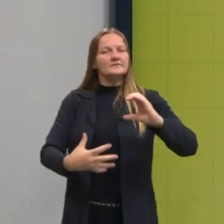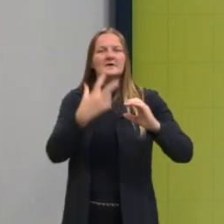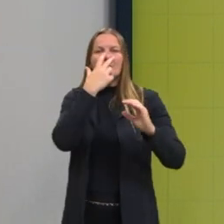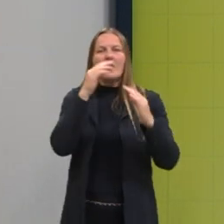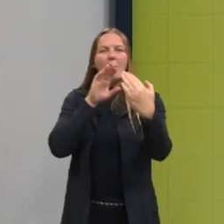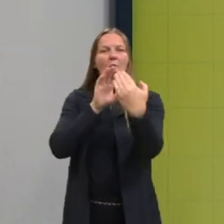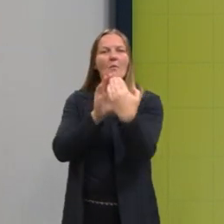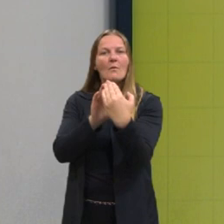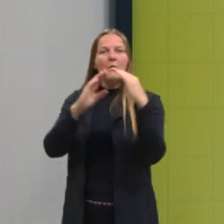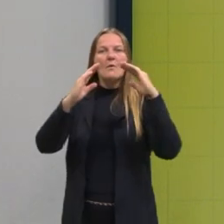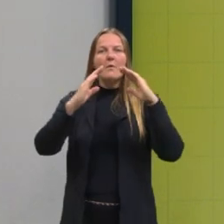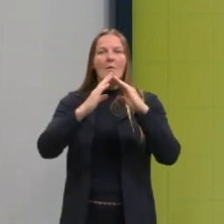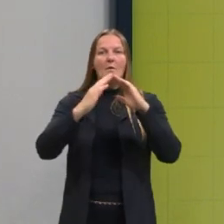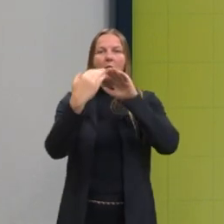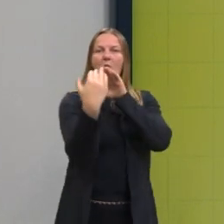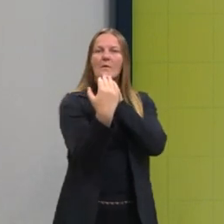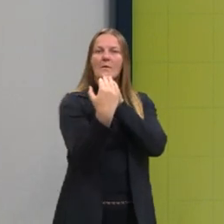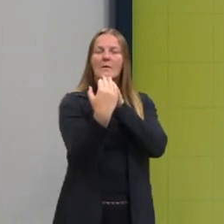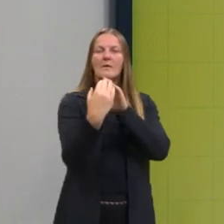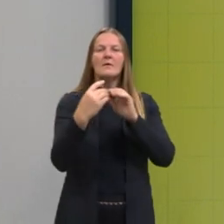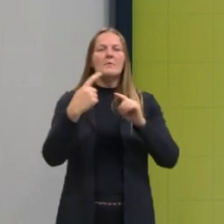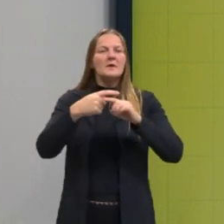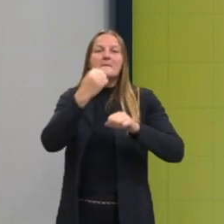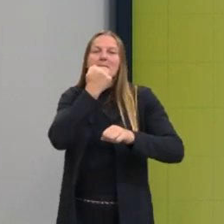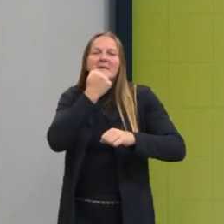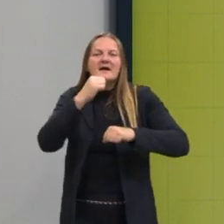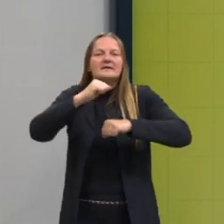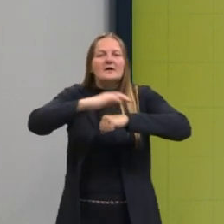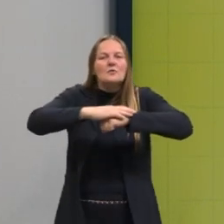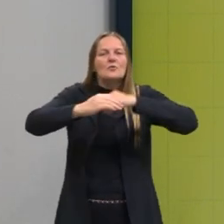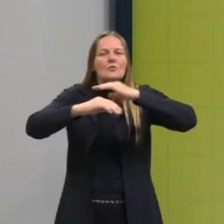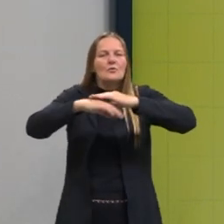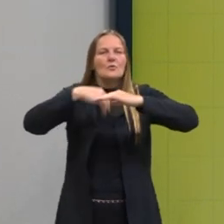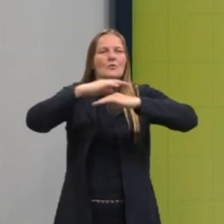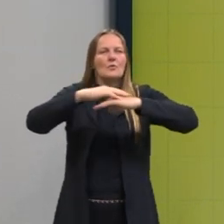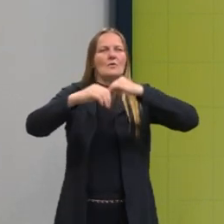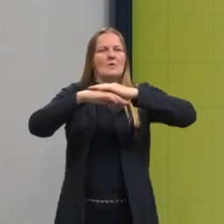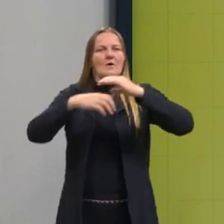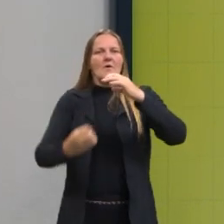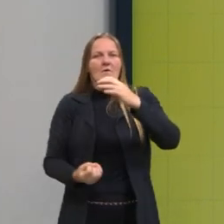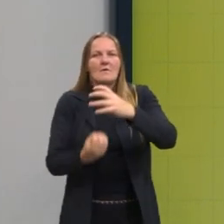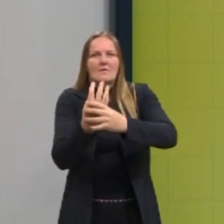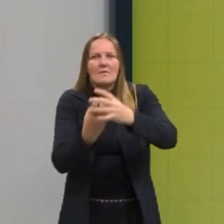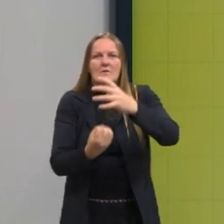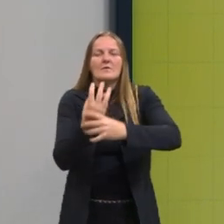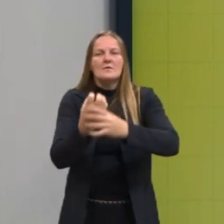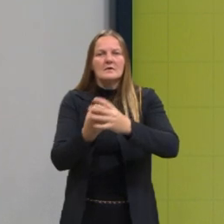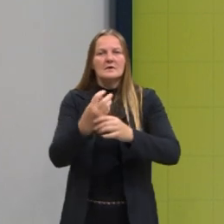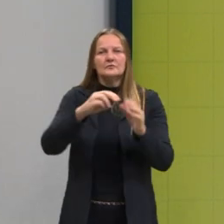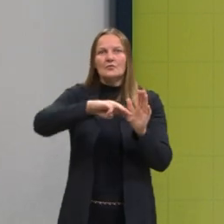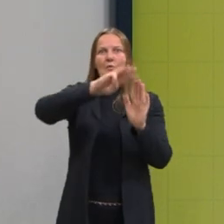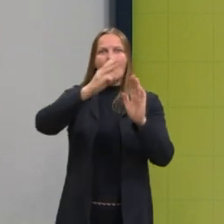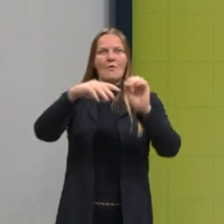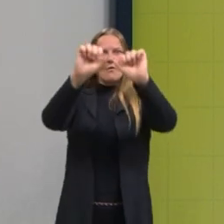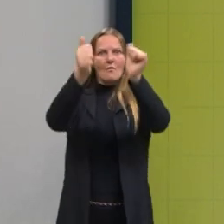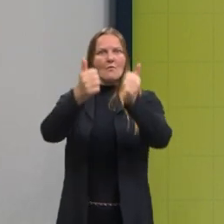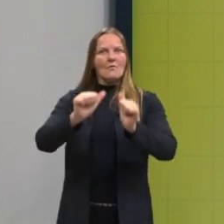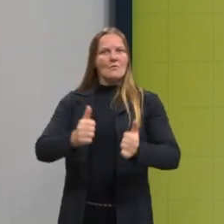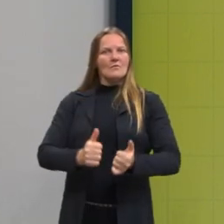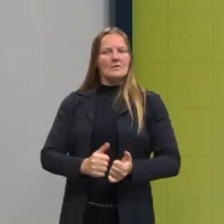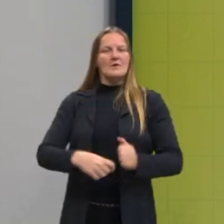das pirâmides né de pedras empilhadas pedras que vão criando Então esse monumento